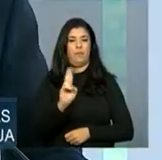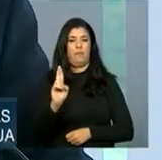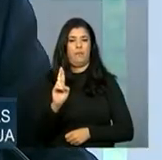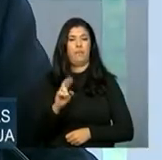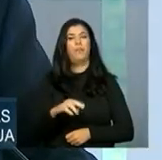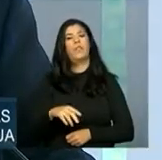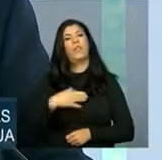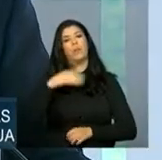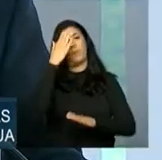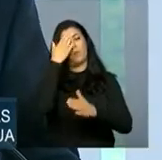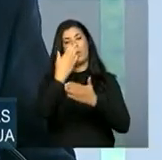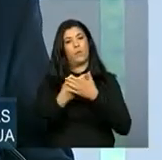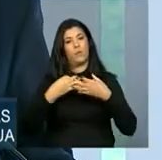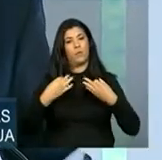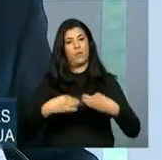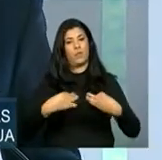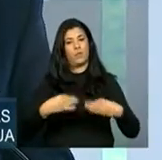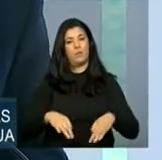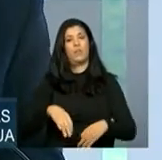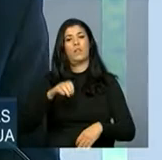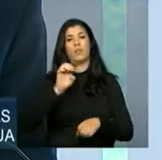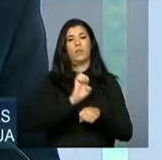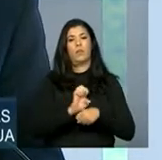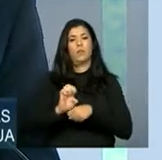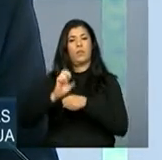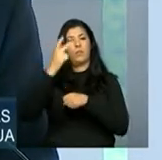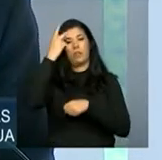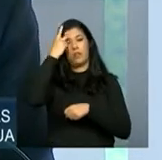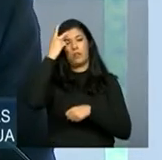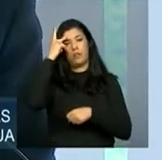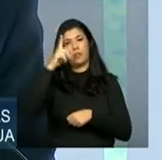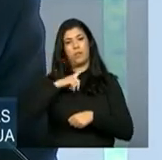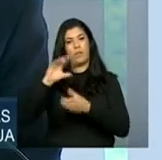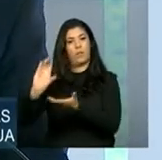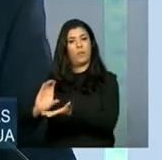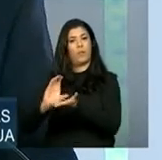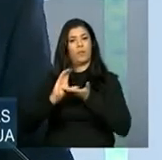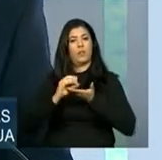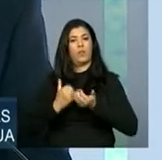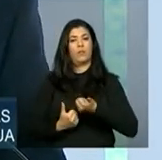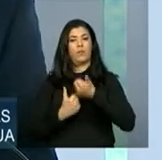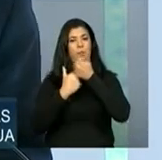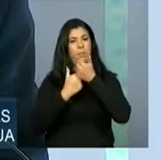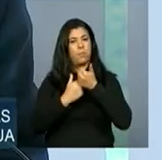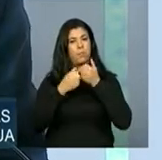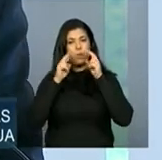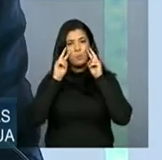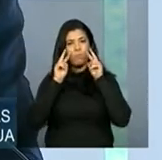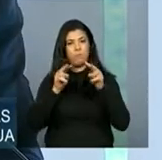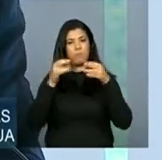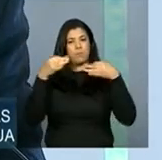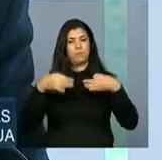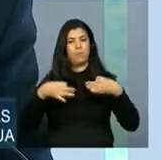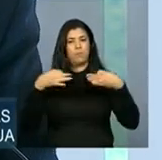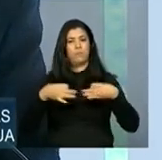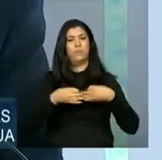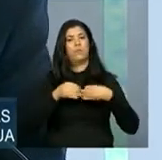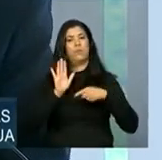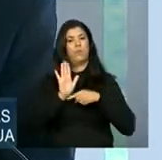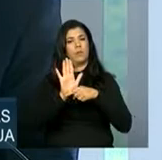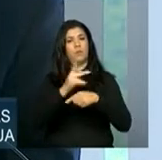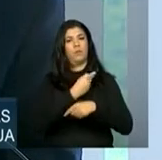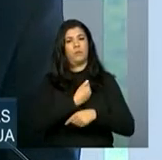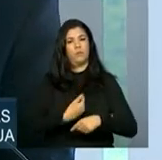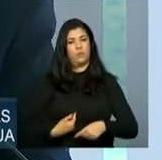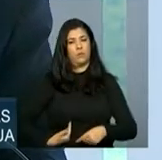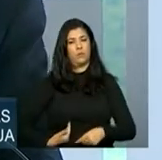que o estado de São Paulo tem recebido um apoio a atenção devida e do